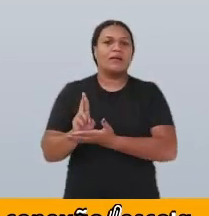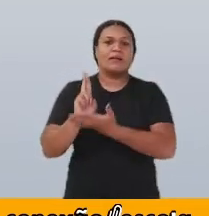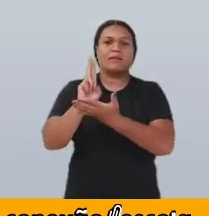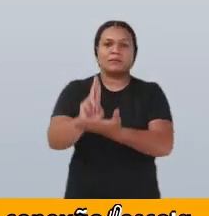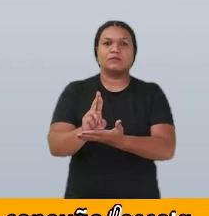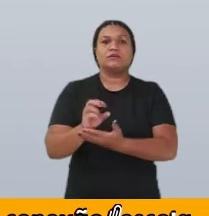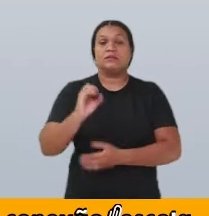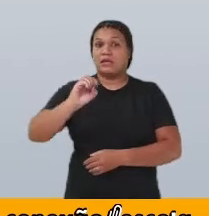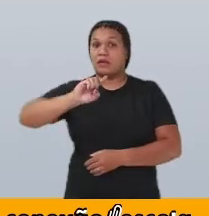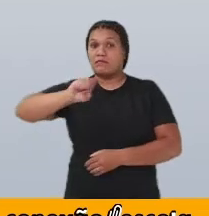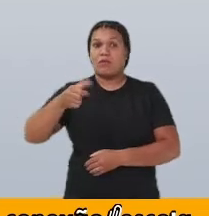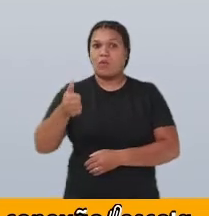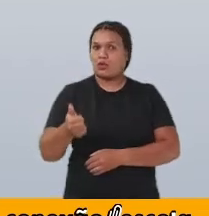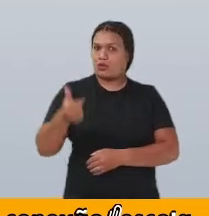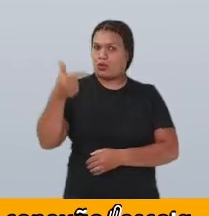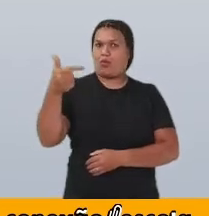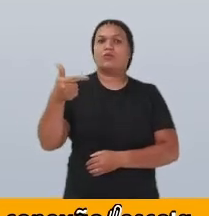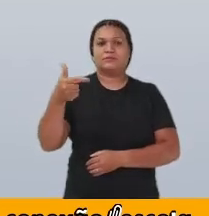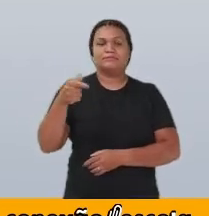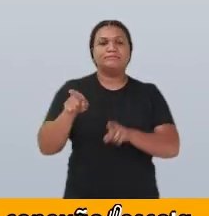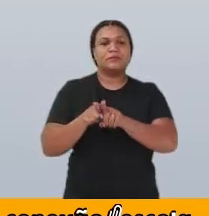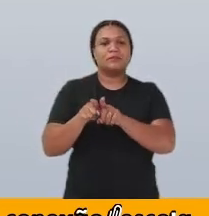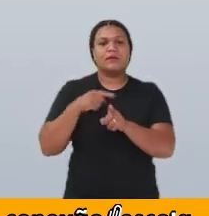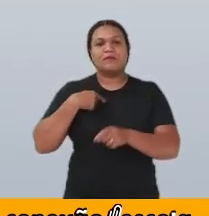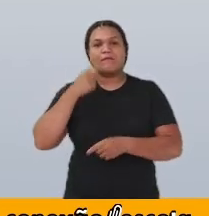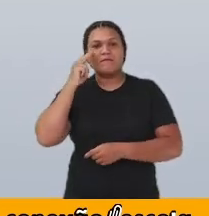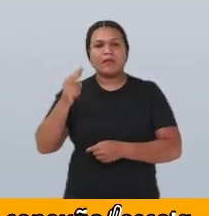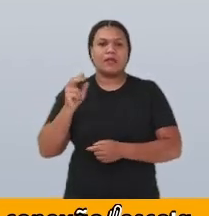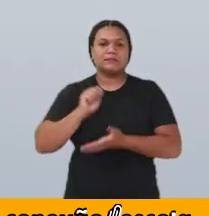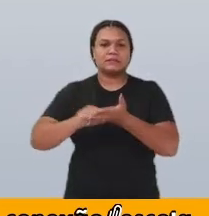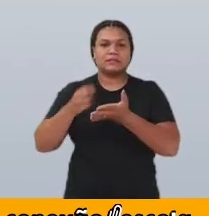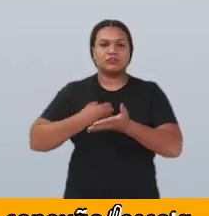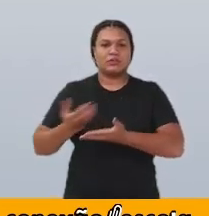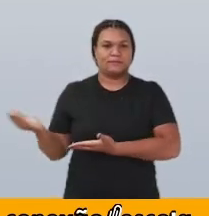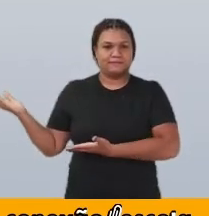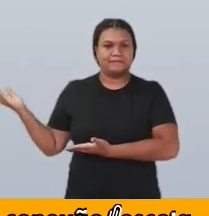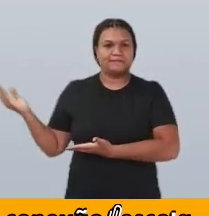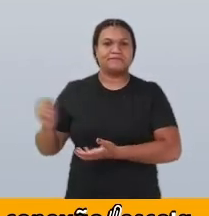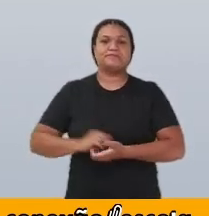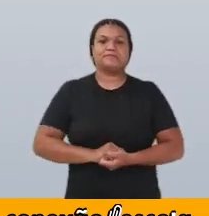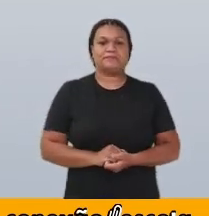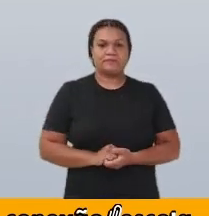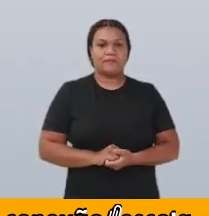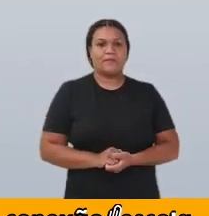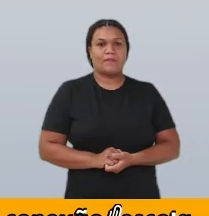forma 0,12, que também lemos como 12 centésimos.